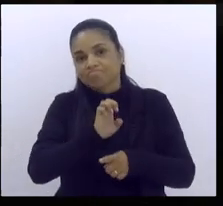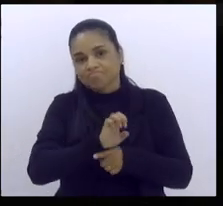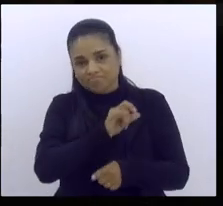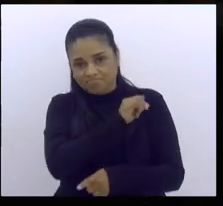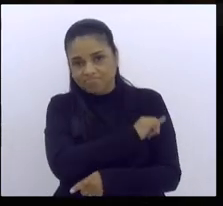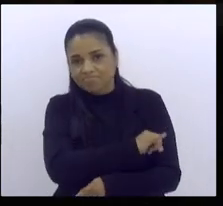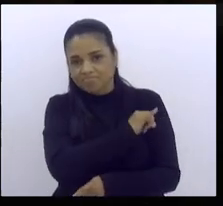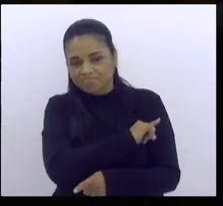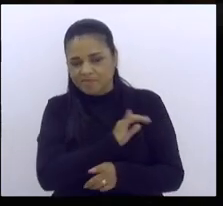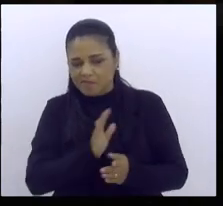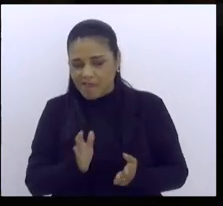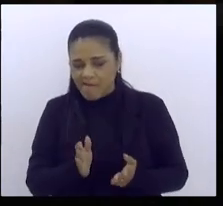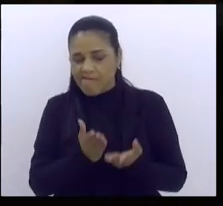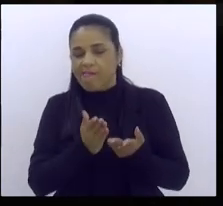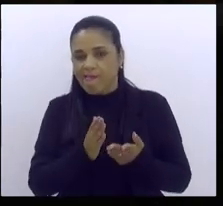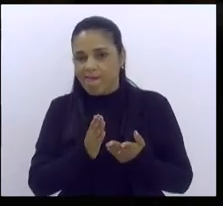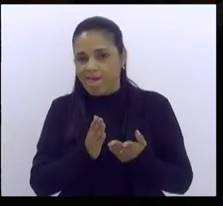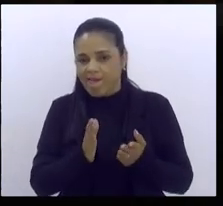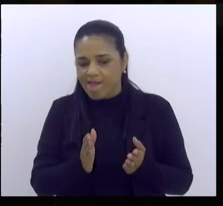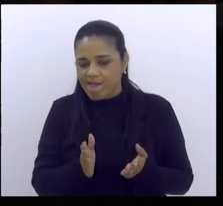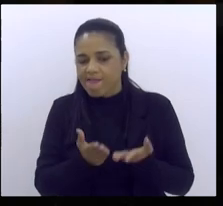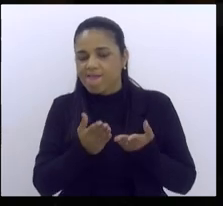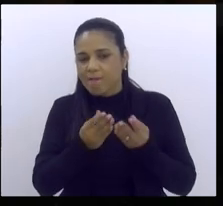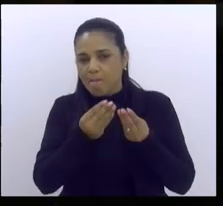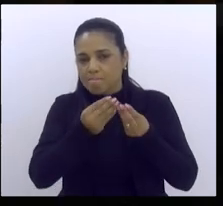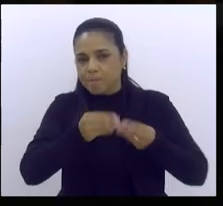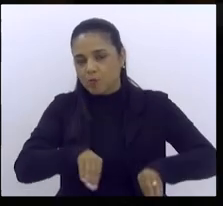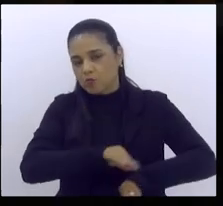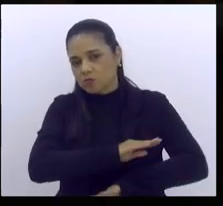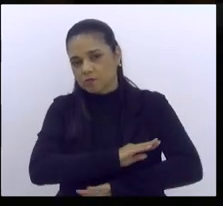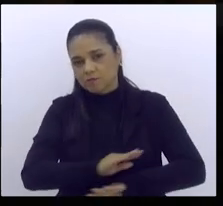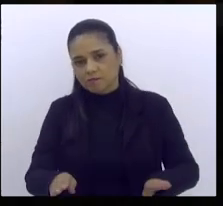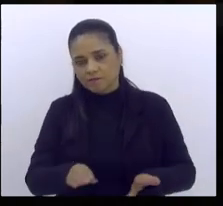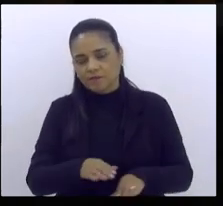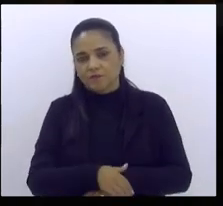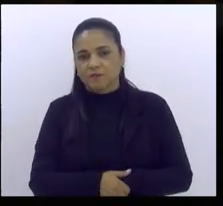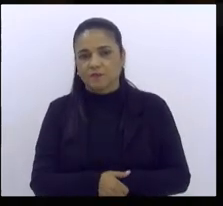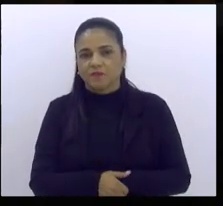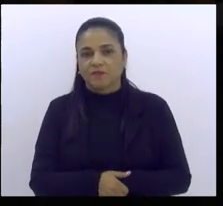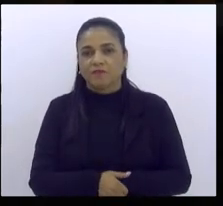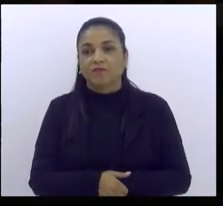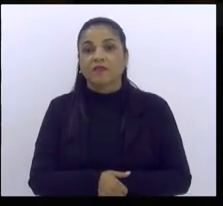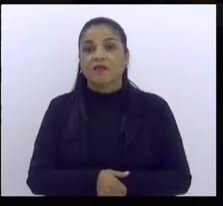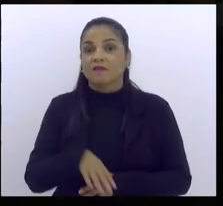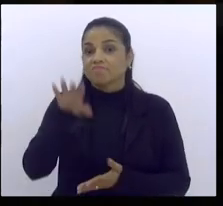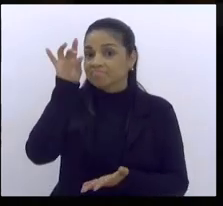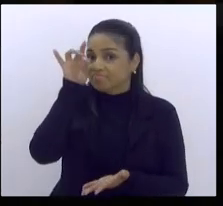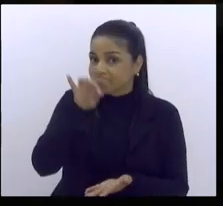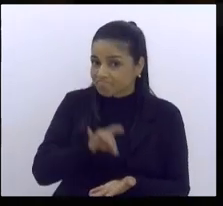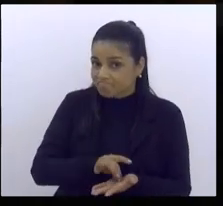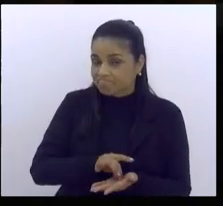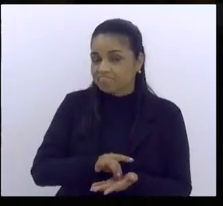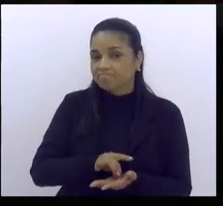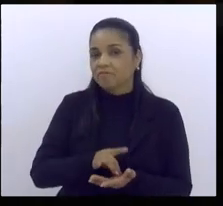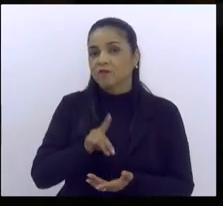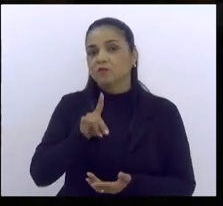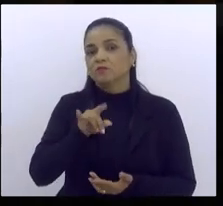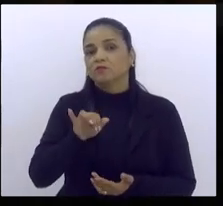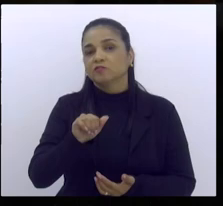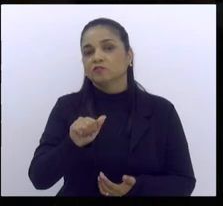um empurrãozinho e vamos lá. E tanto é verdade que no dia